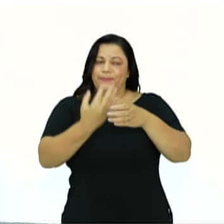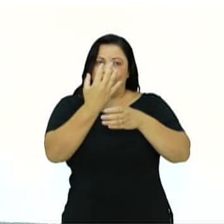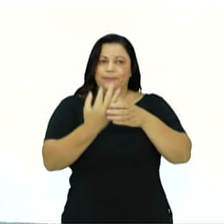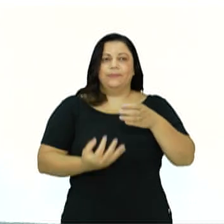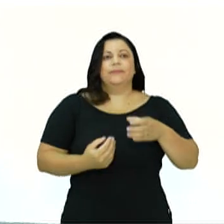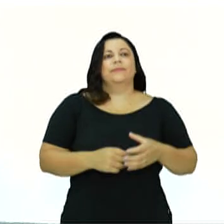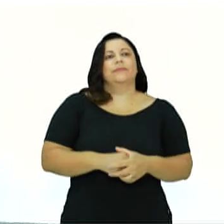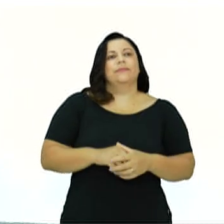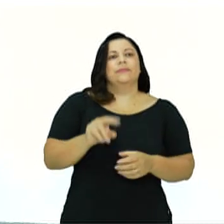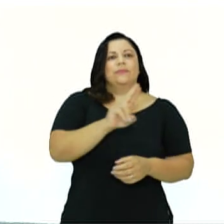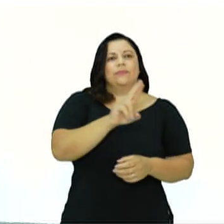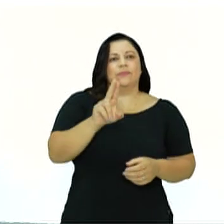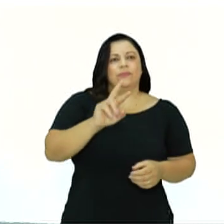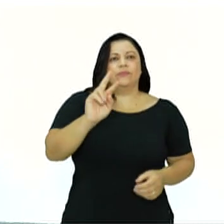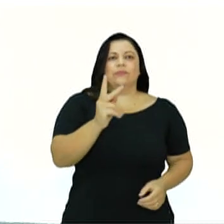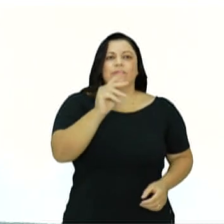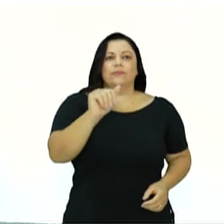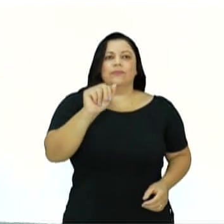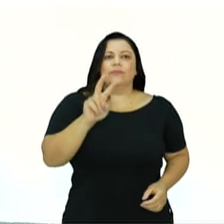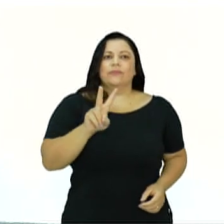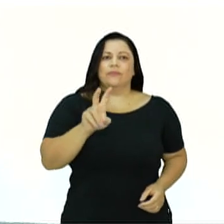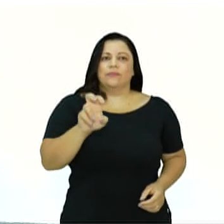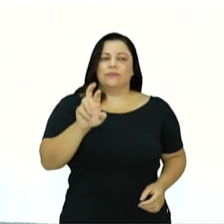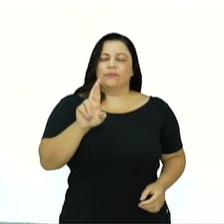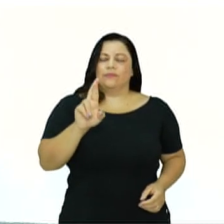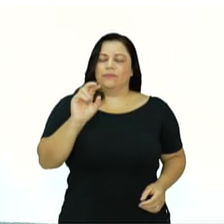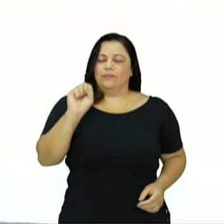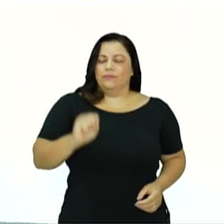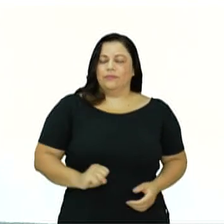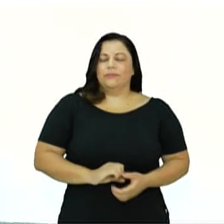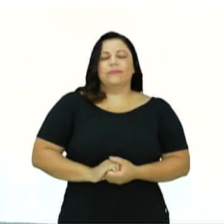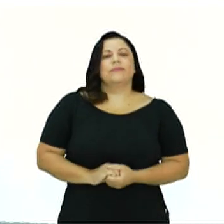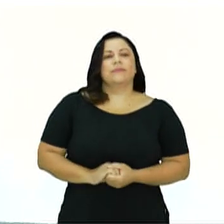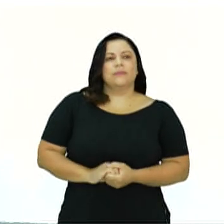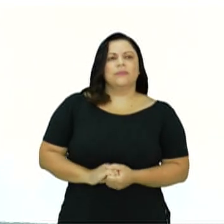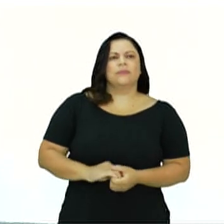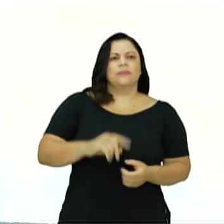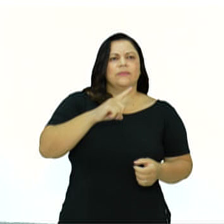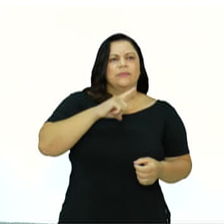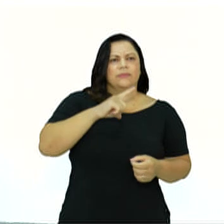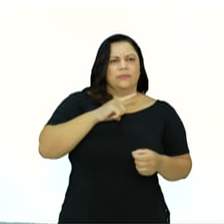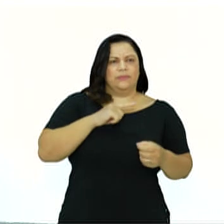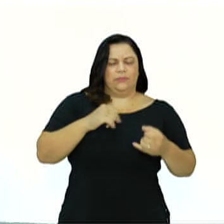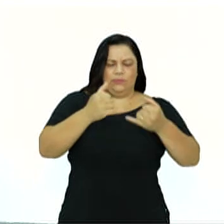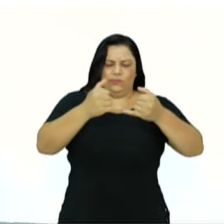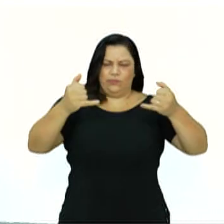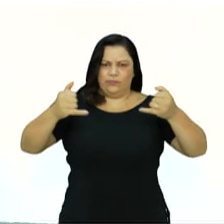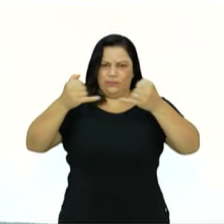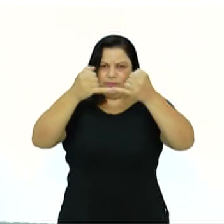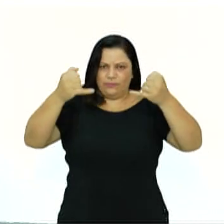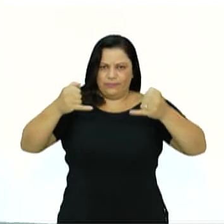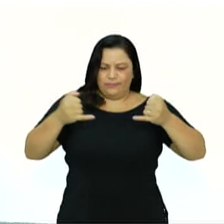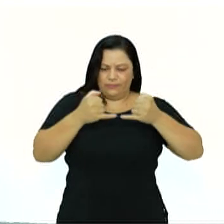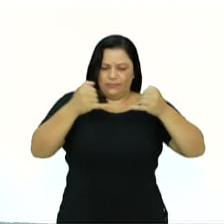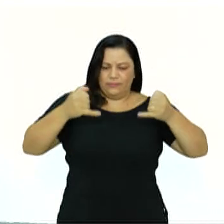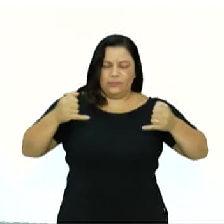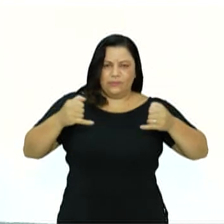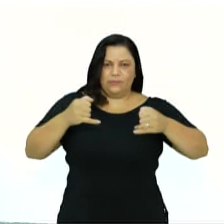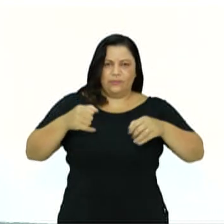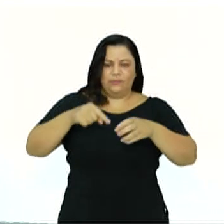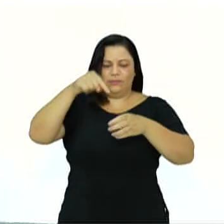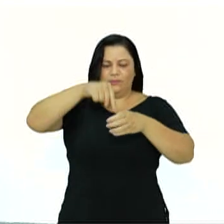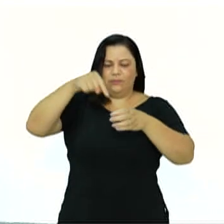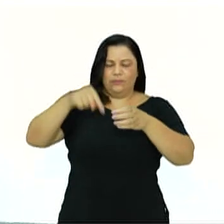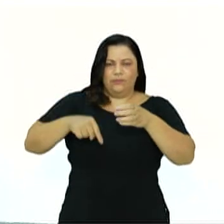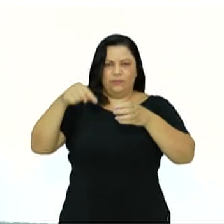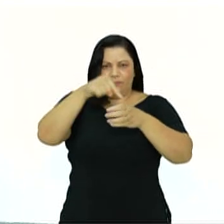de Havers, ok? Nós temos aqui as lamelas, né, essas cavidades ali, né, então ele é